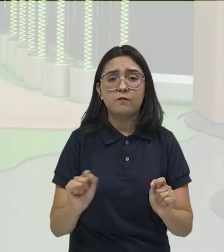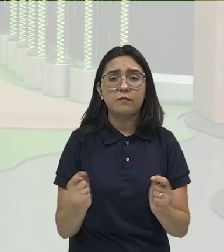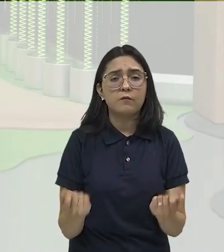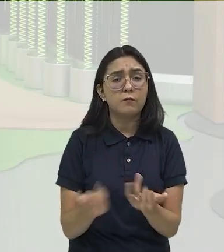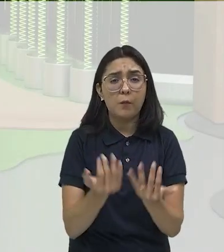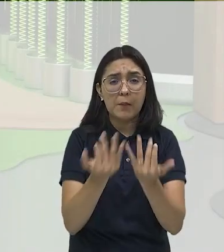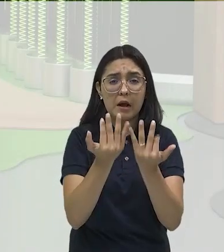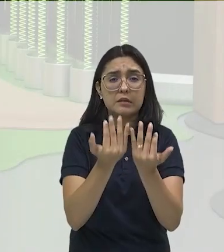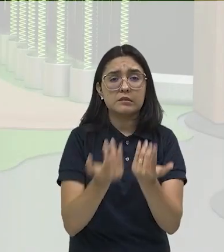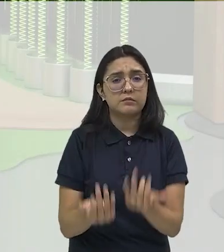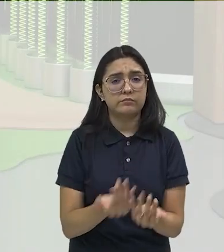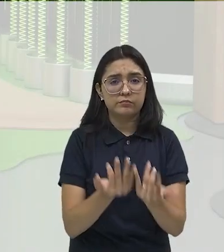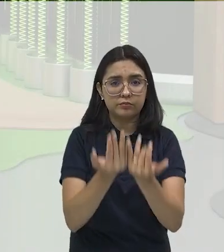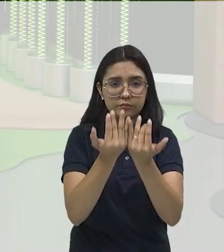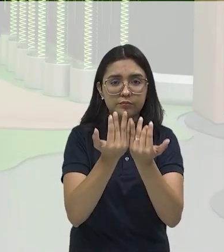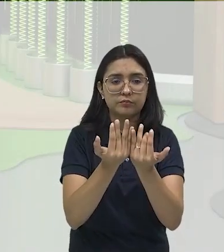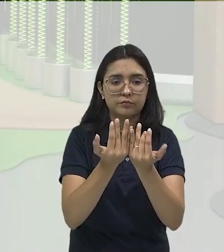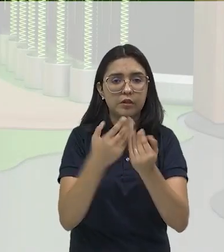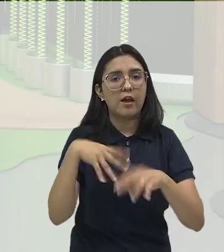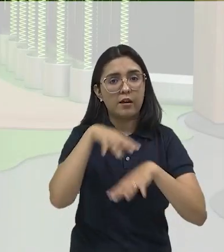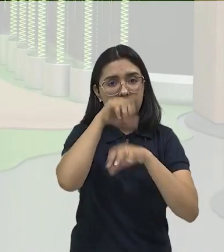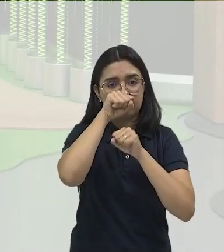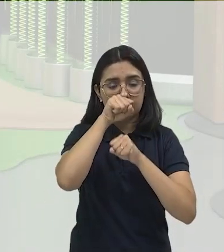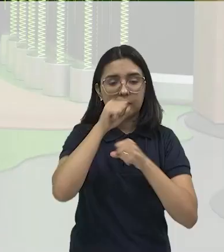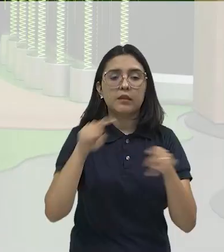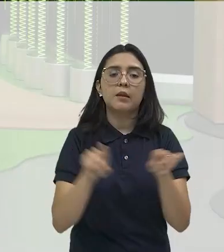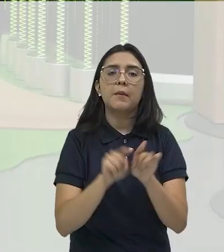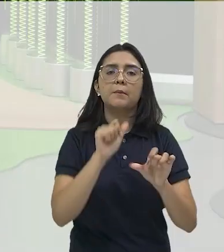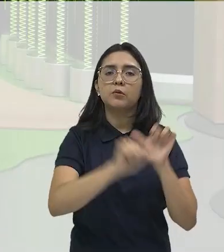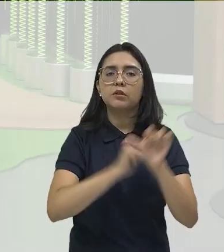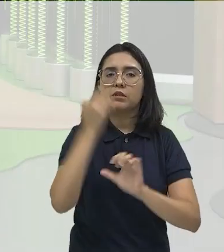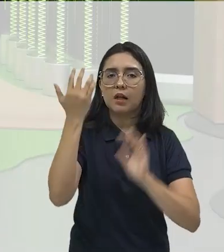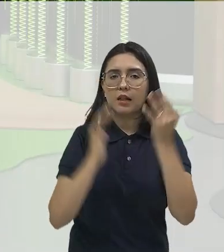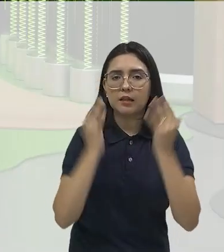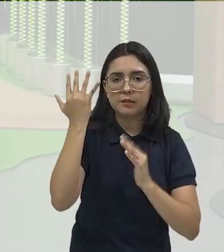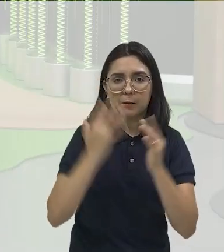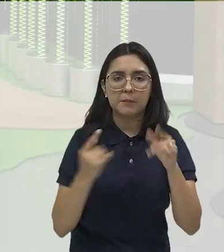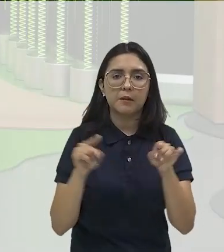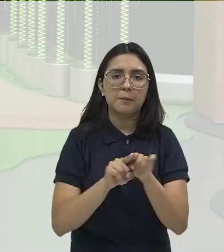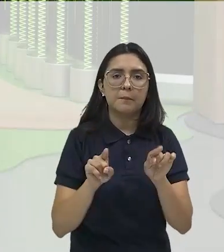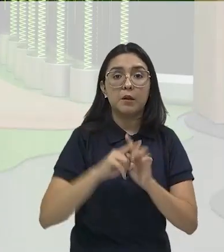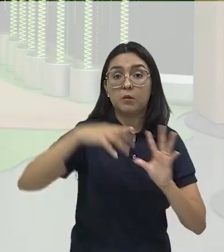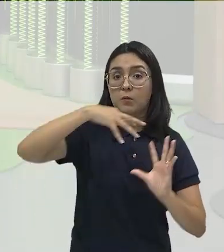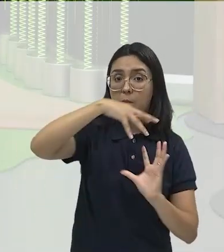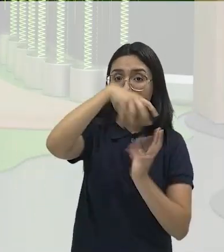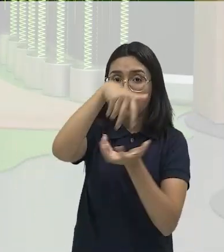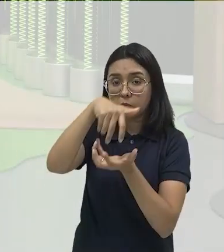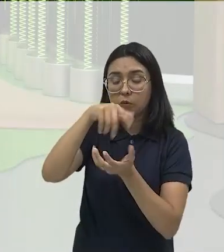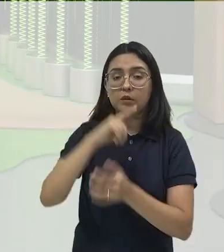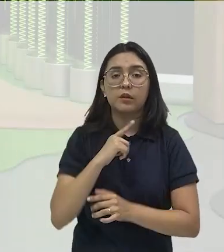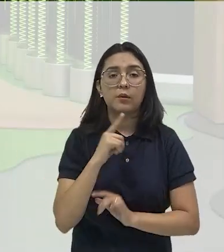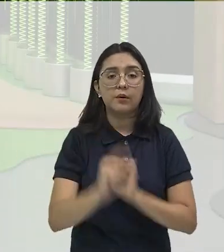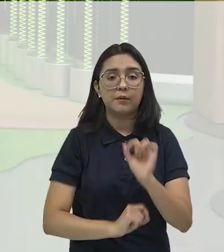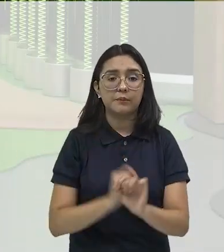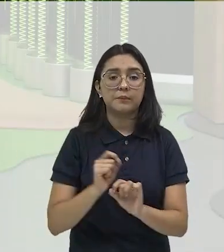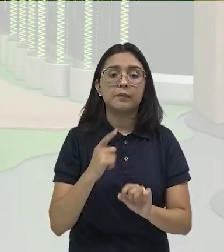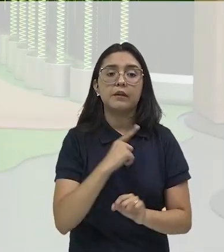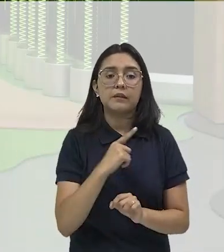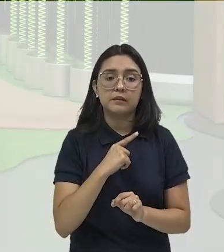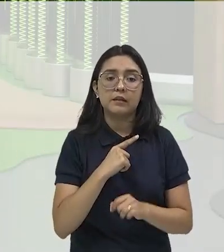emitidas, né, durante a queimada. E as alterações climáticas a níveis mundiais. Nós temos aí